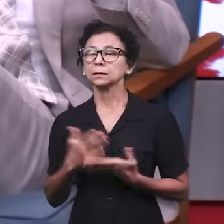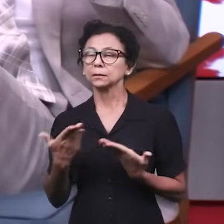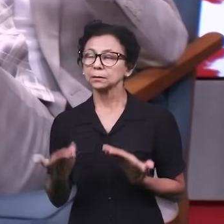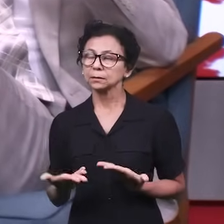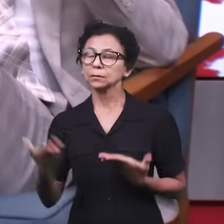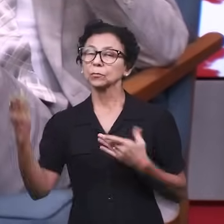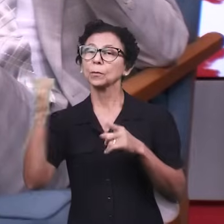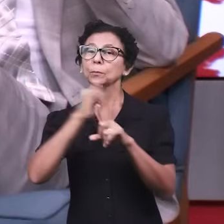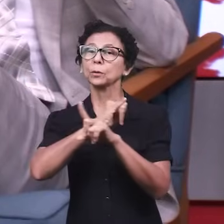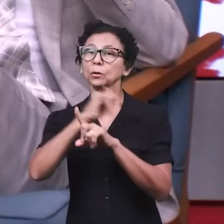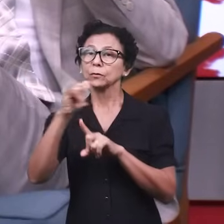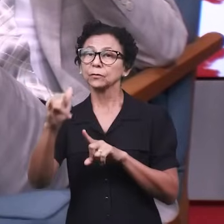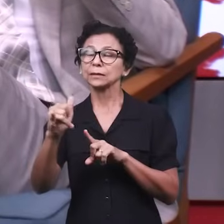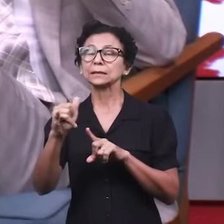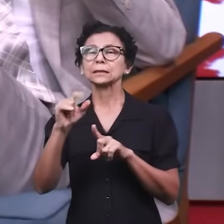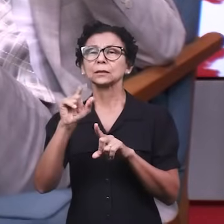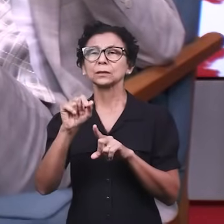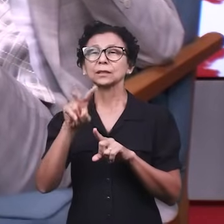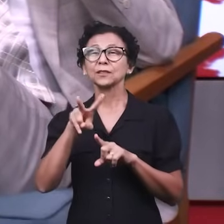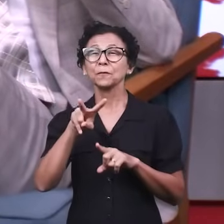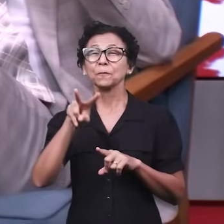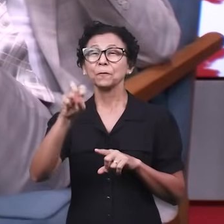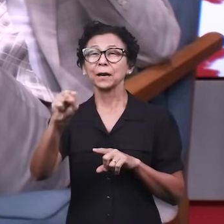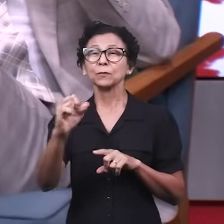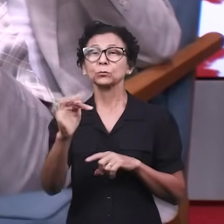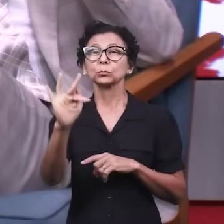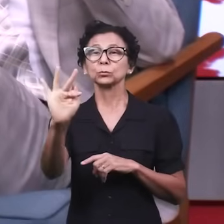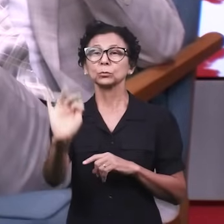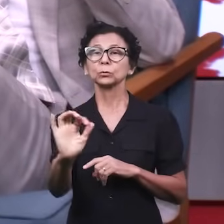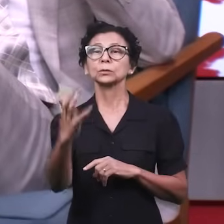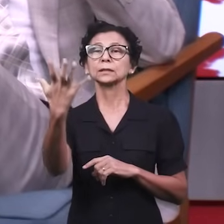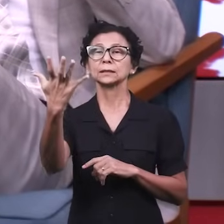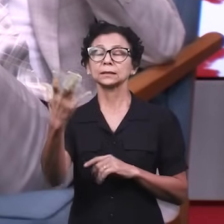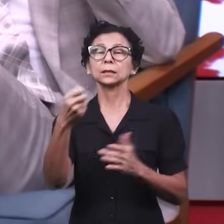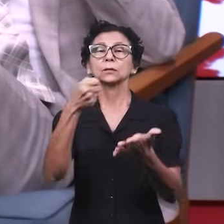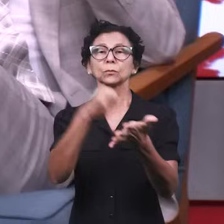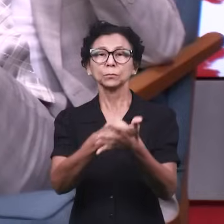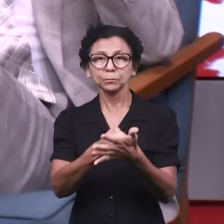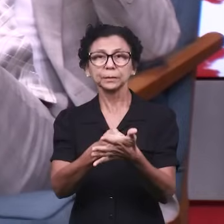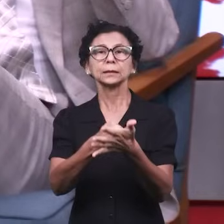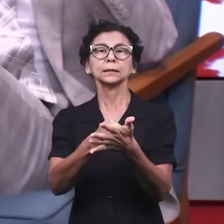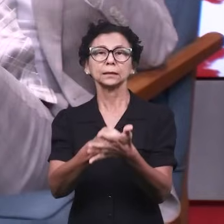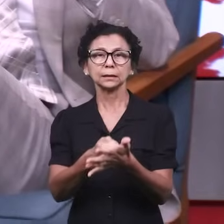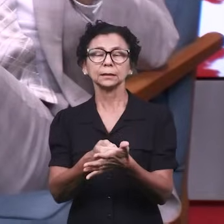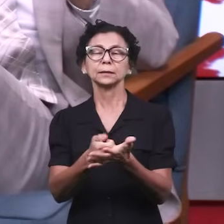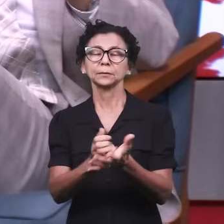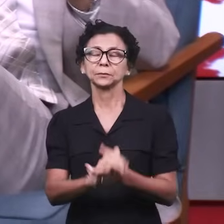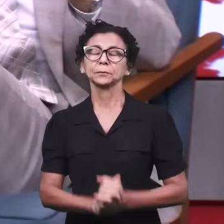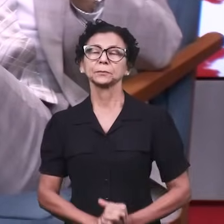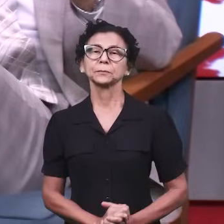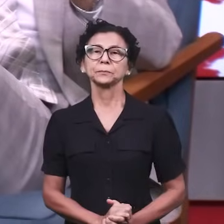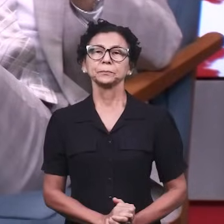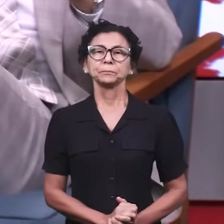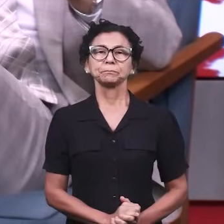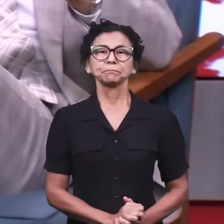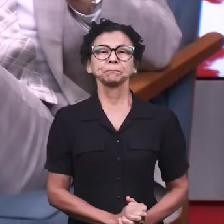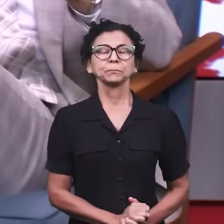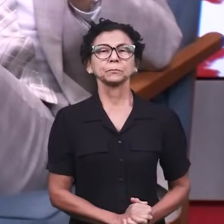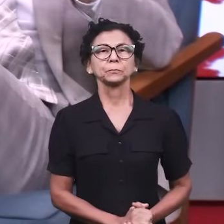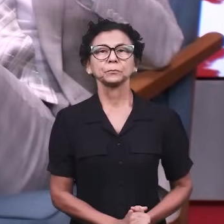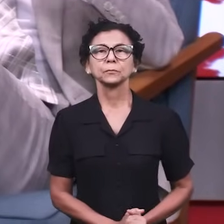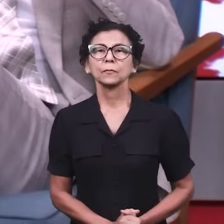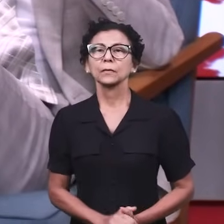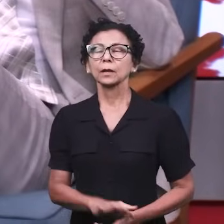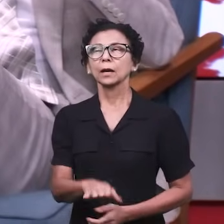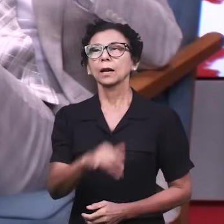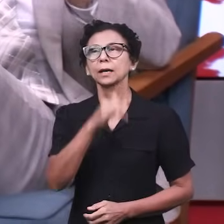profecia, porque está falando de alguma coisa que vai acontecer. Uma interpretação na vida do